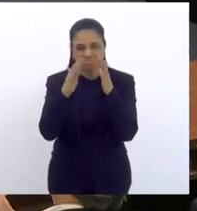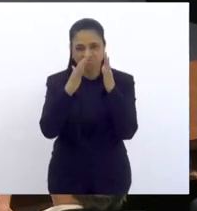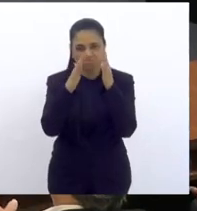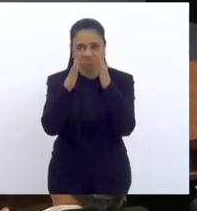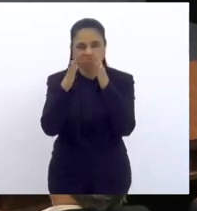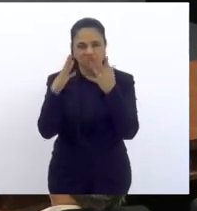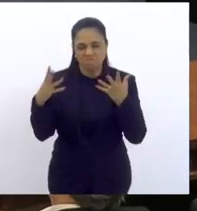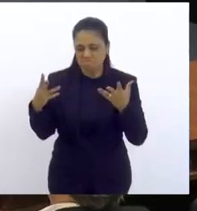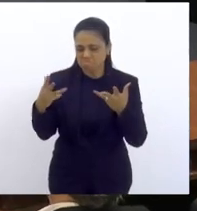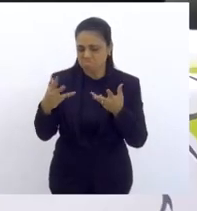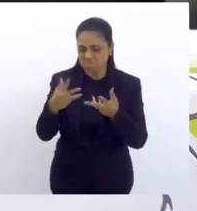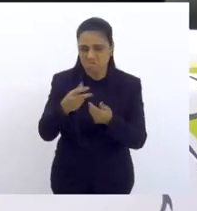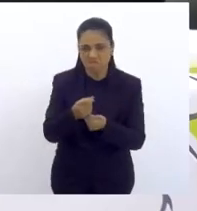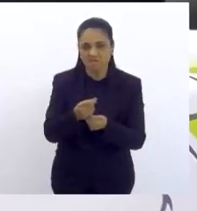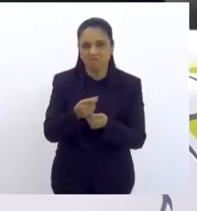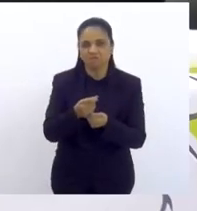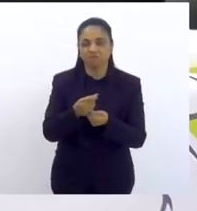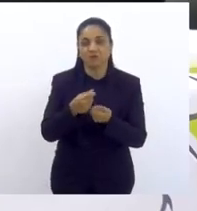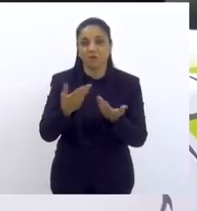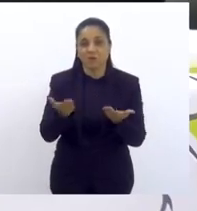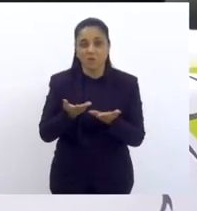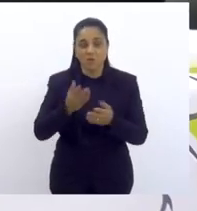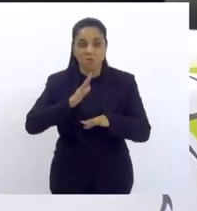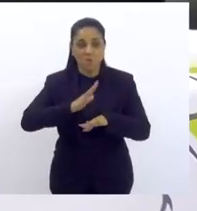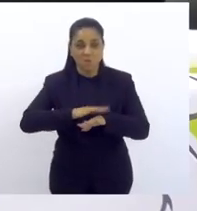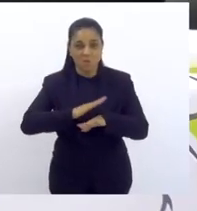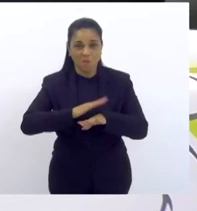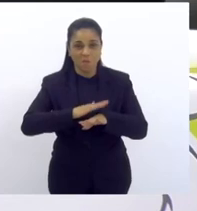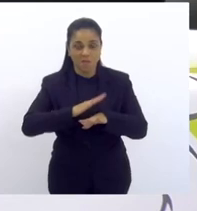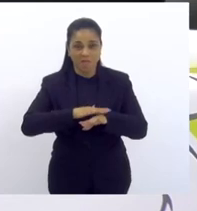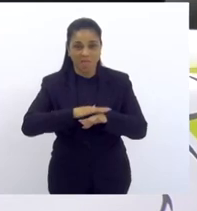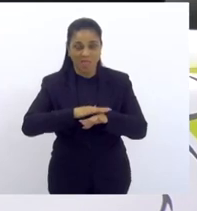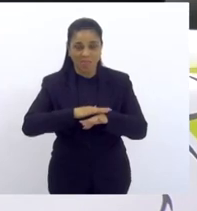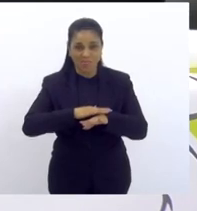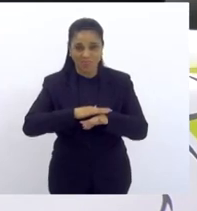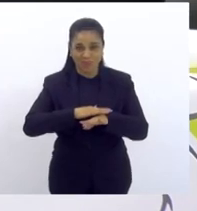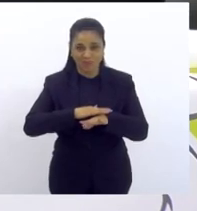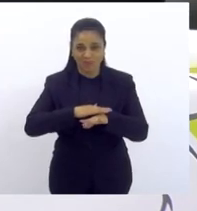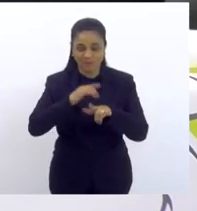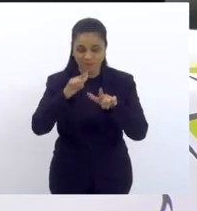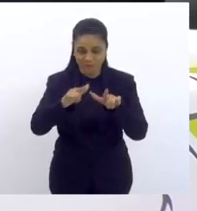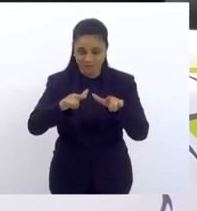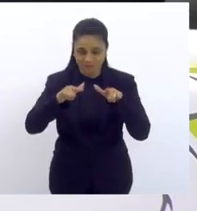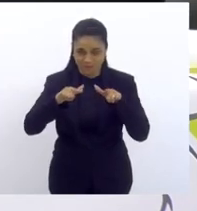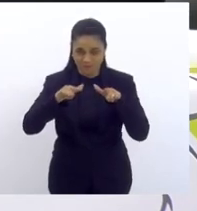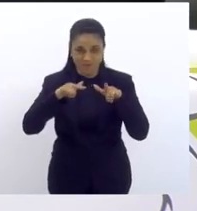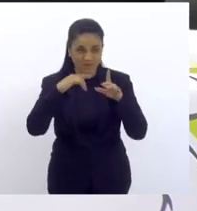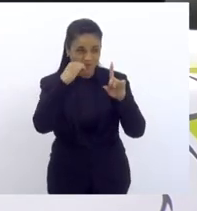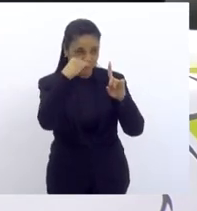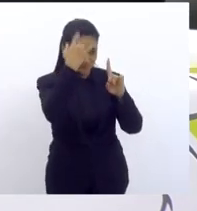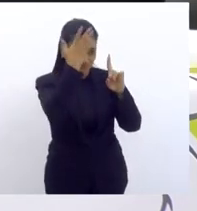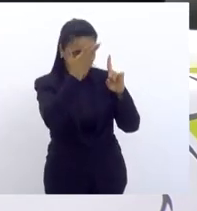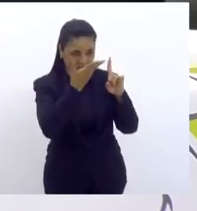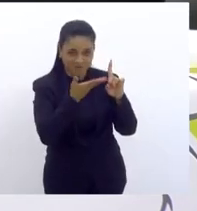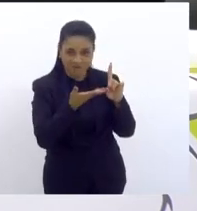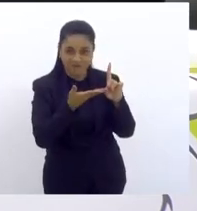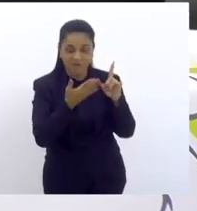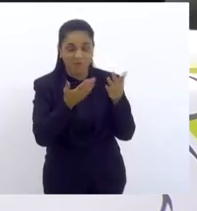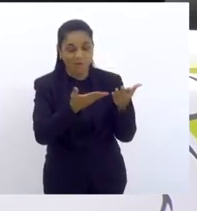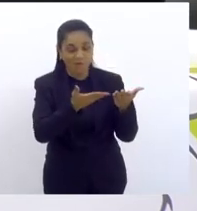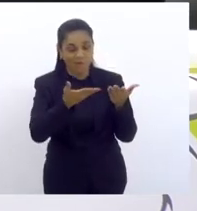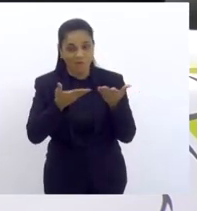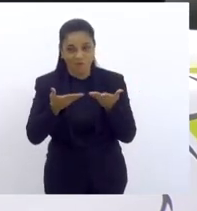maravilha agora chegado momento mais esperado e solene da noite eu convido